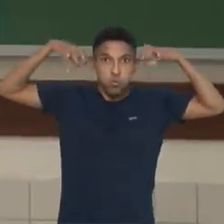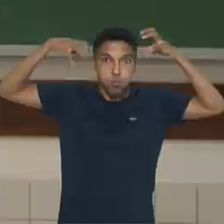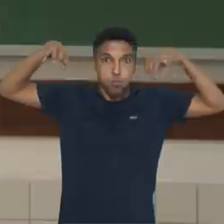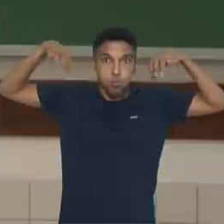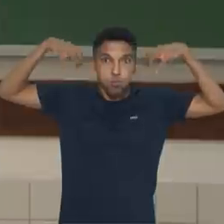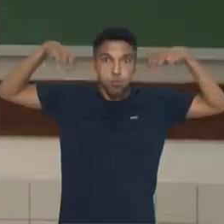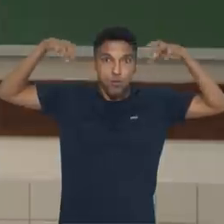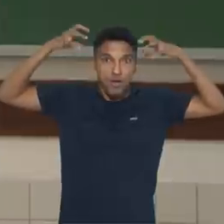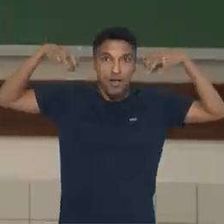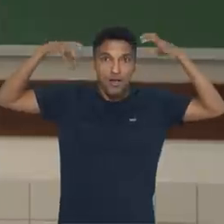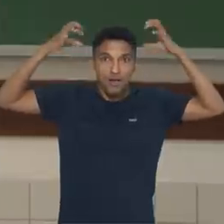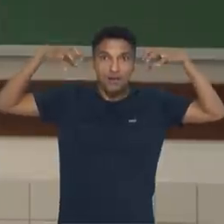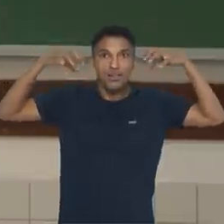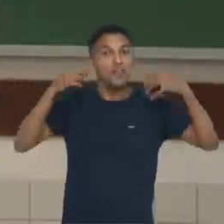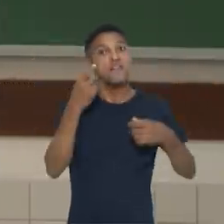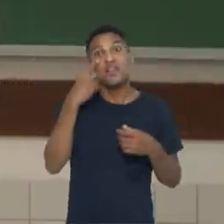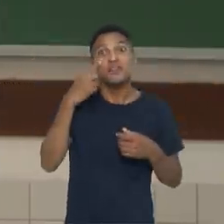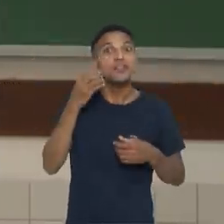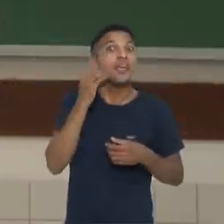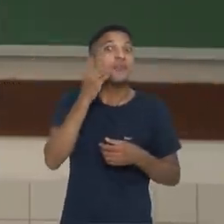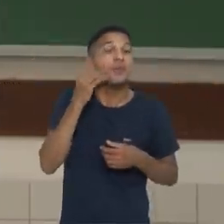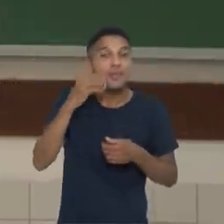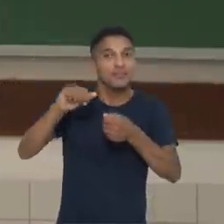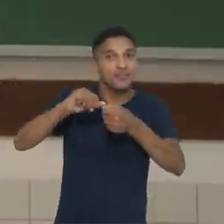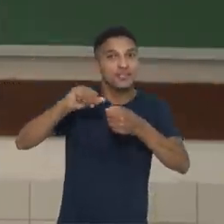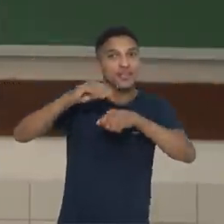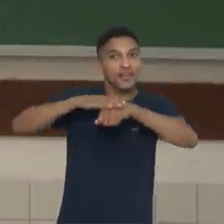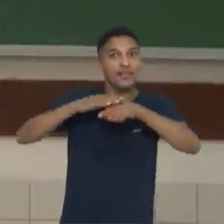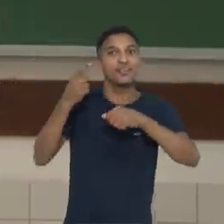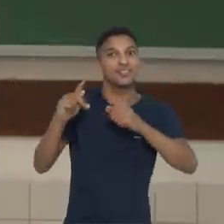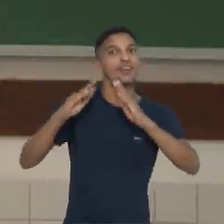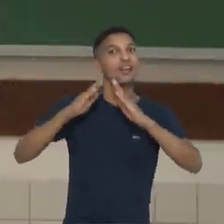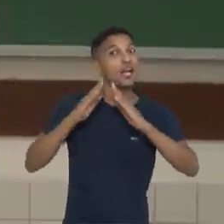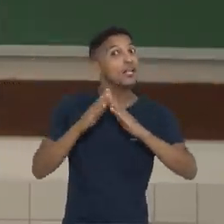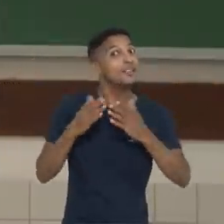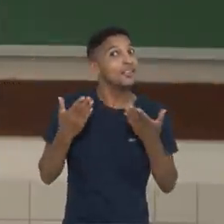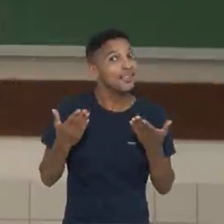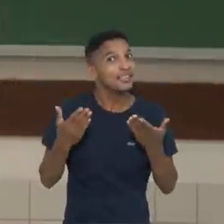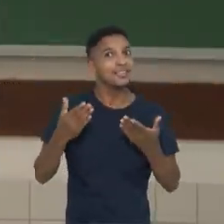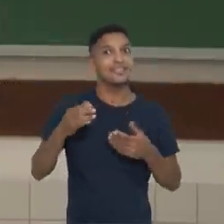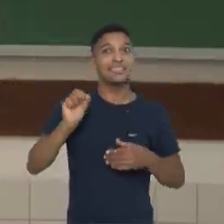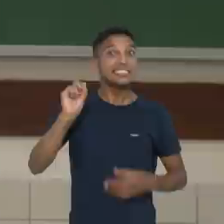Experimente e veja como é que fica aí. Se ficar legal, posta a foto para a gente ver.